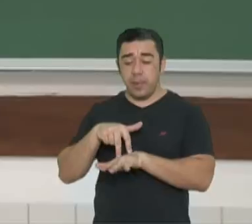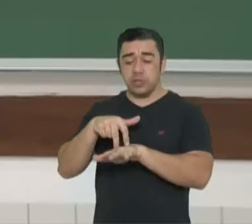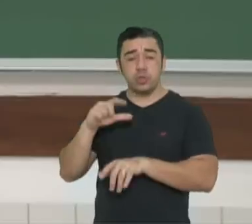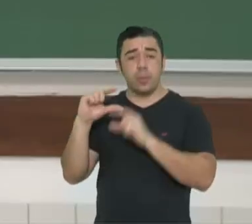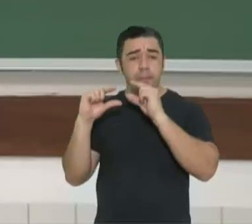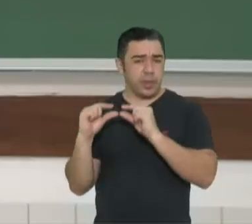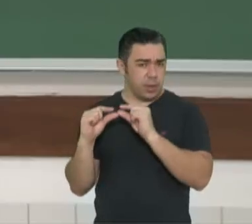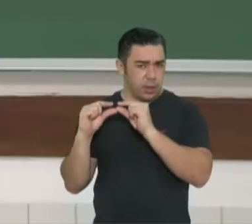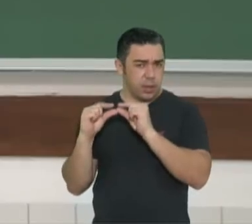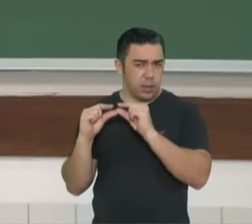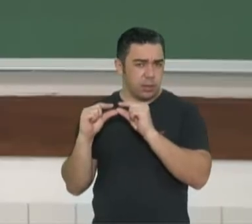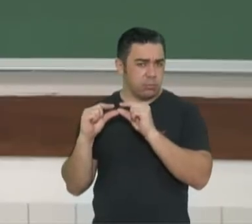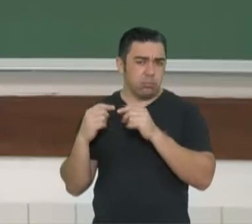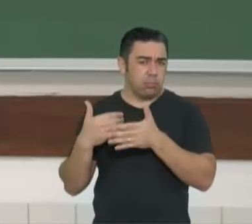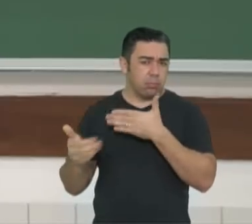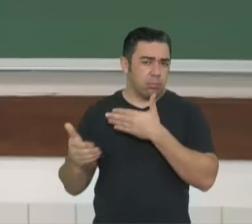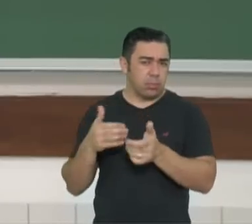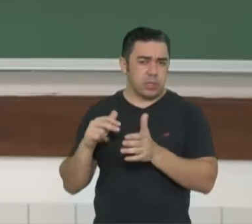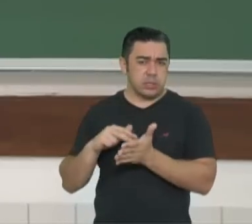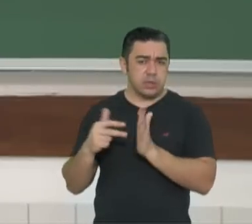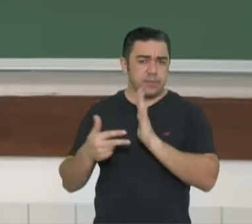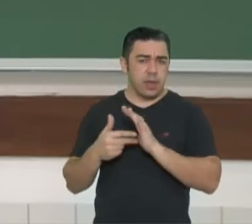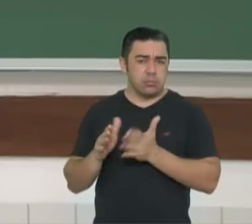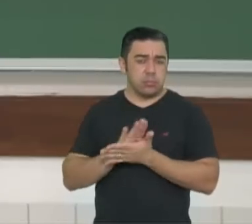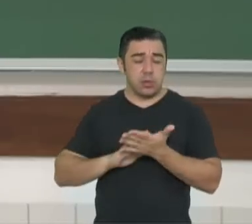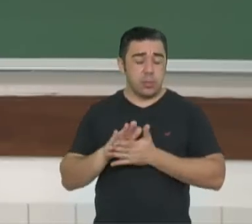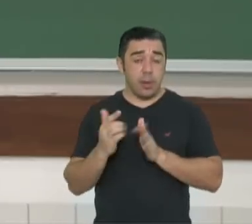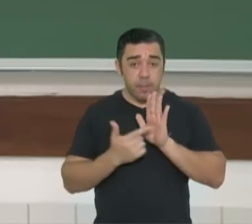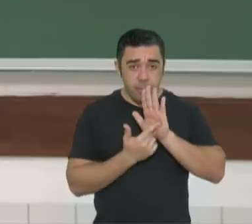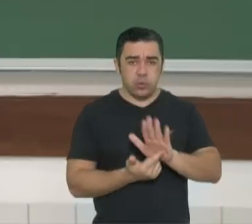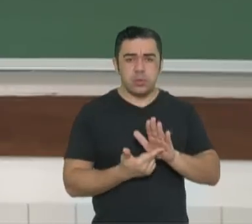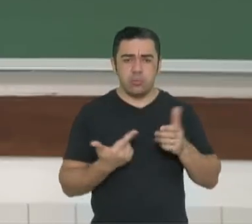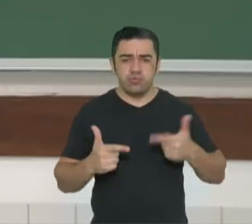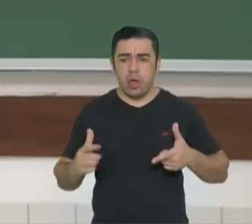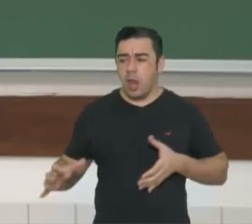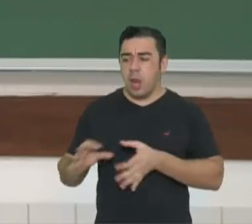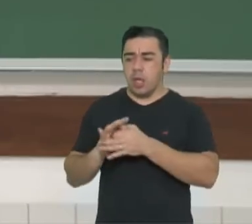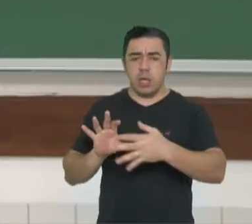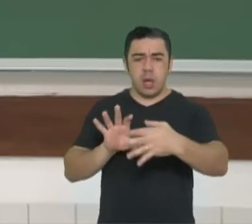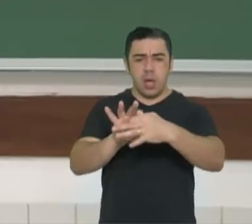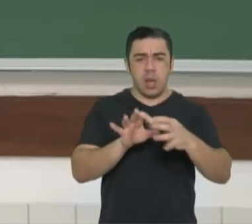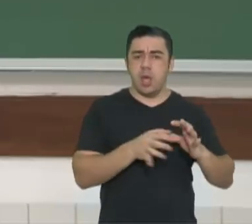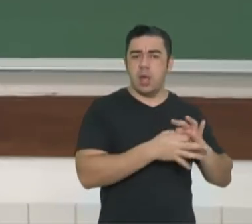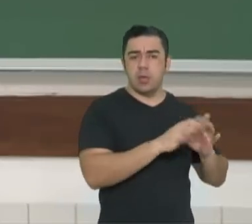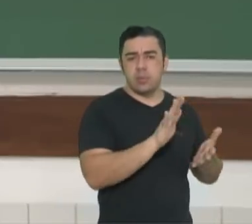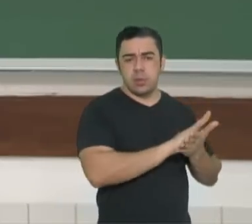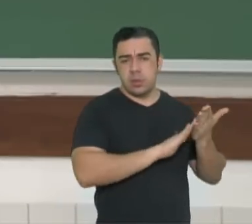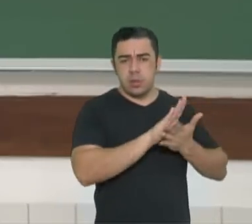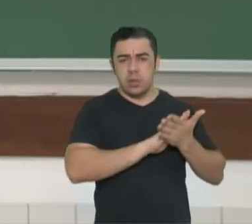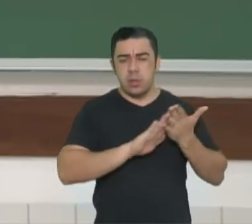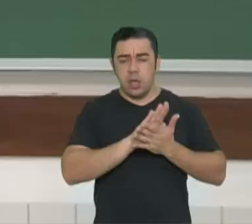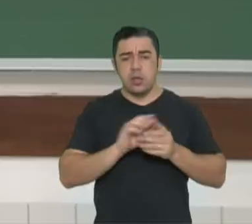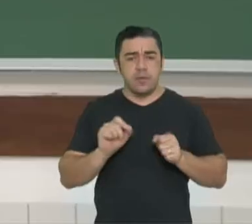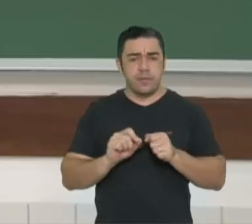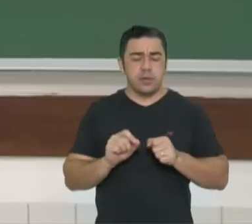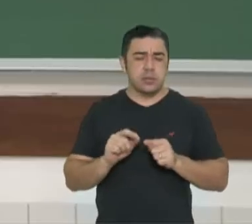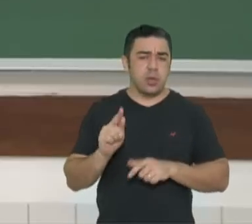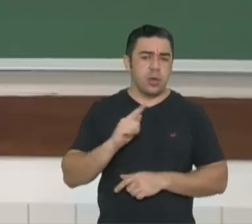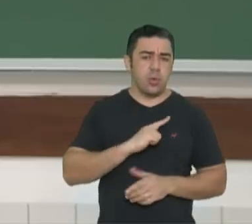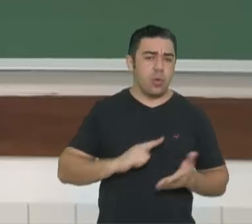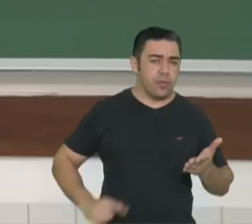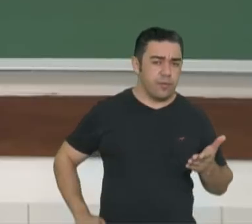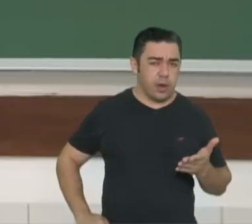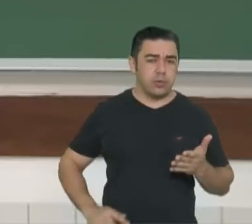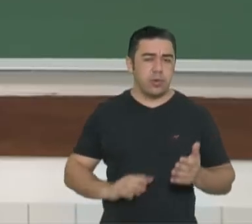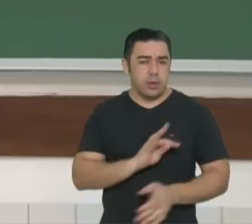muito pequeno, inexpressivo, para mostrar que ele não tinha ligações com partidos políticos. Faria um governo técnico que